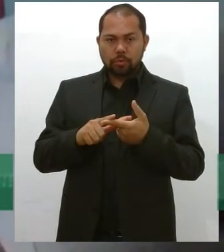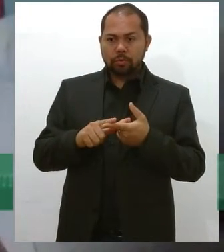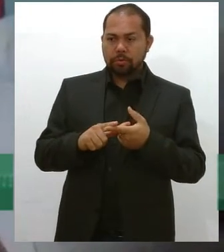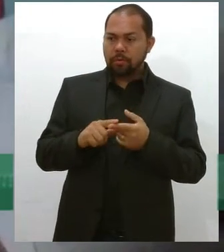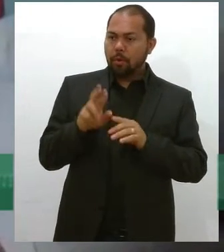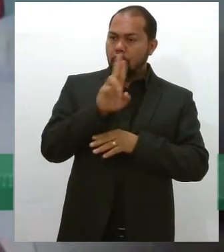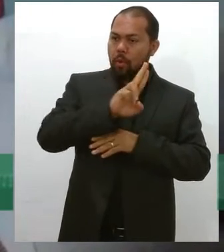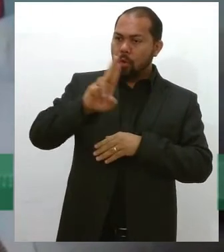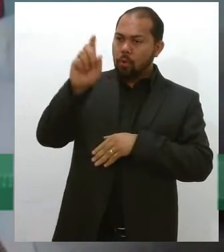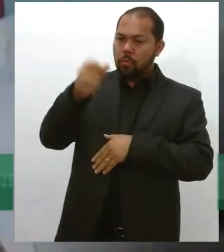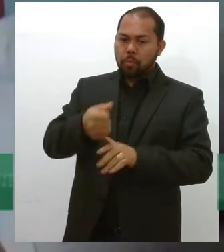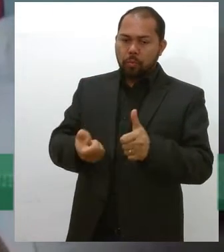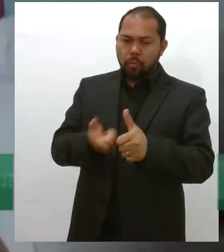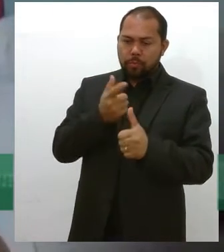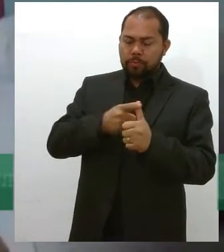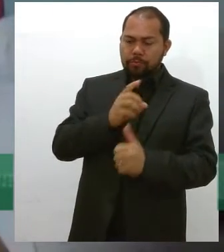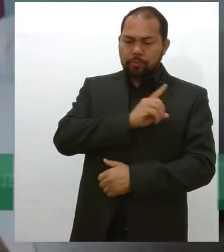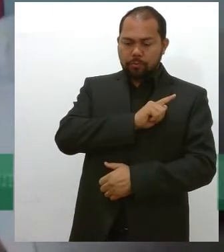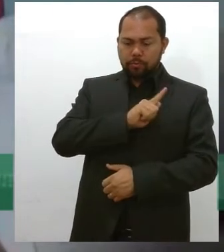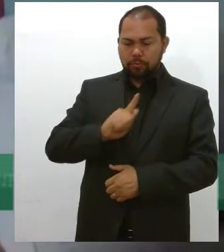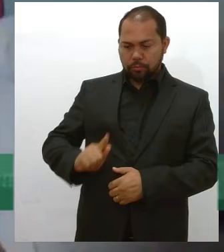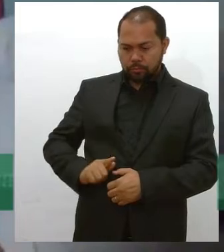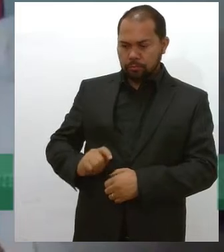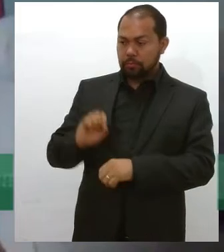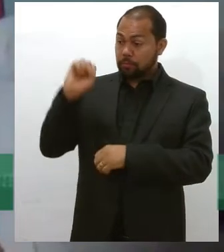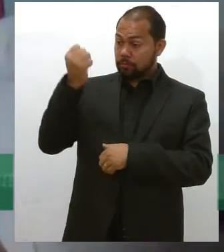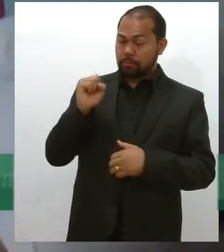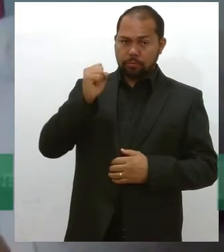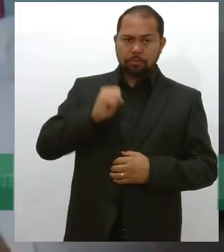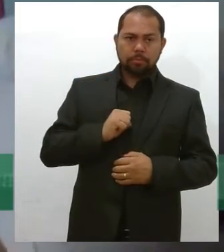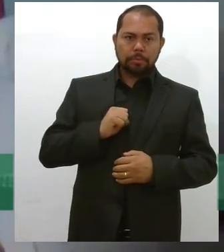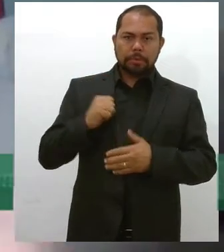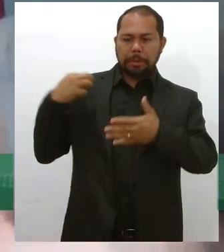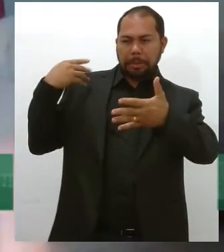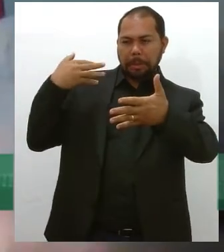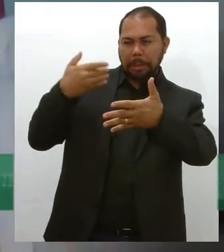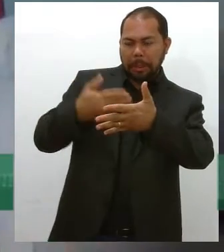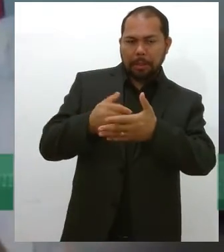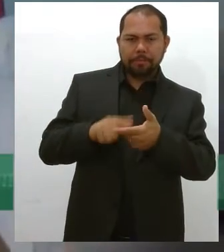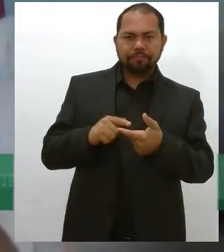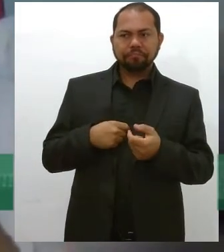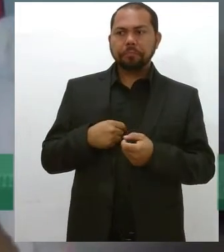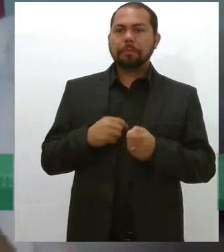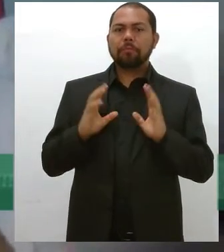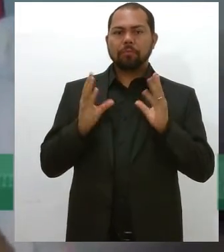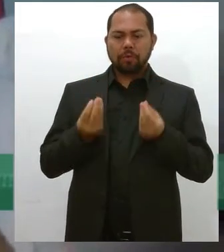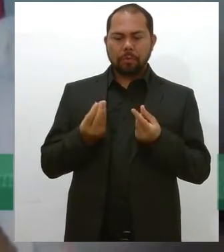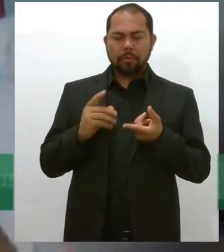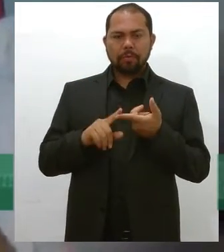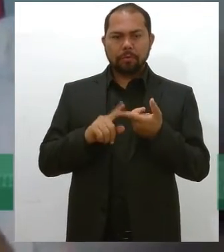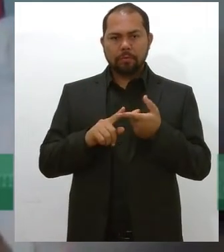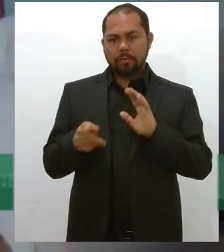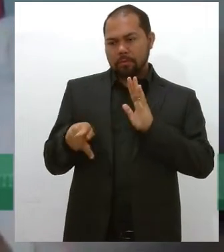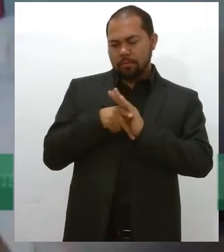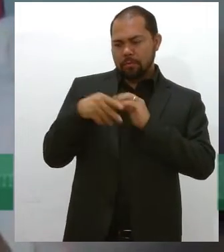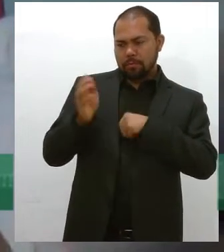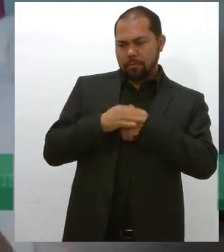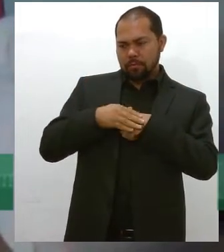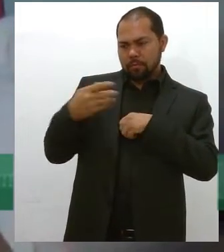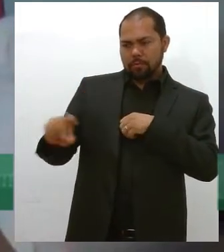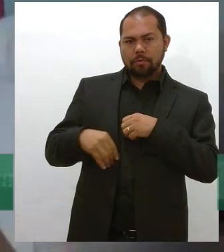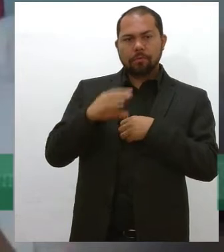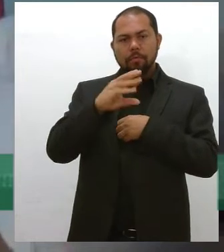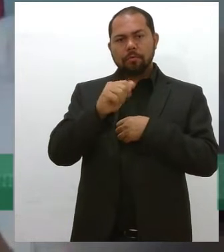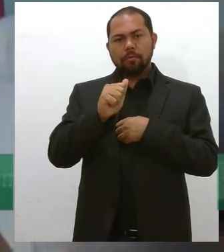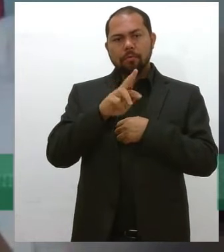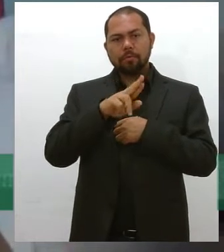primeiro capitão, o governador para Sergipe, já passa um tempo significativo, e o próprio, né, famoso já Carlos Bulamar, que demora muito para chegar